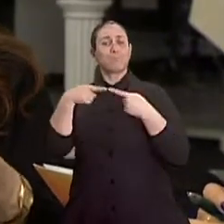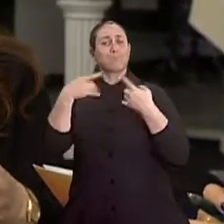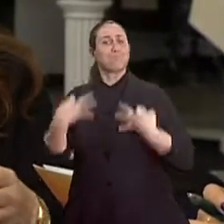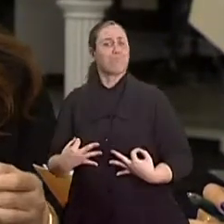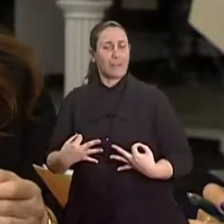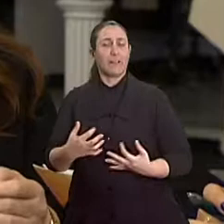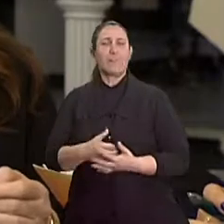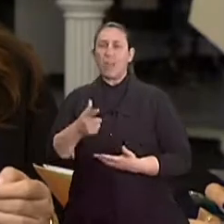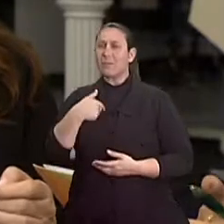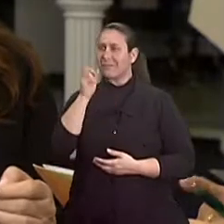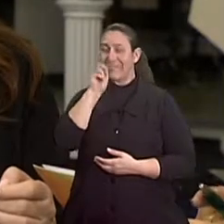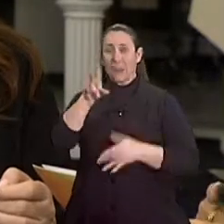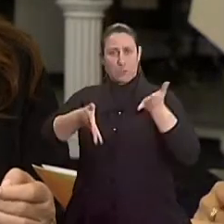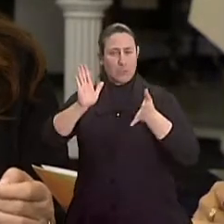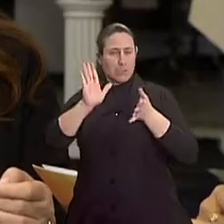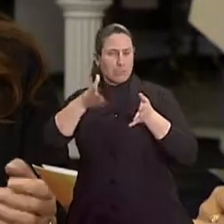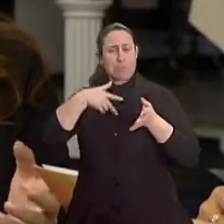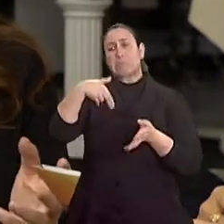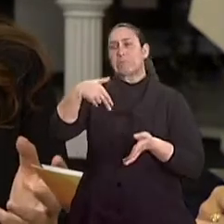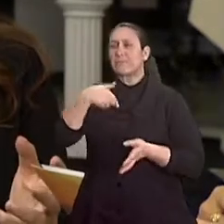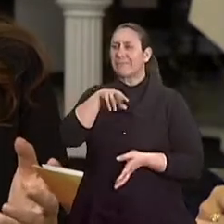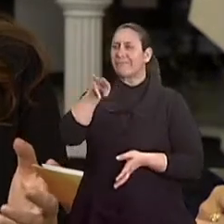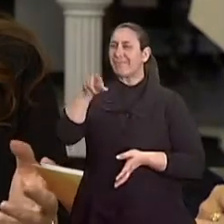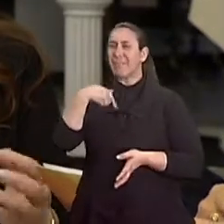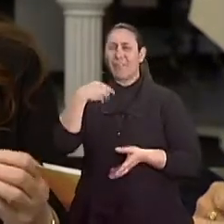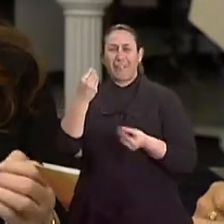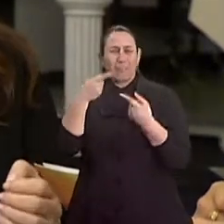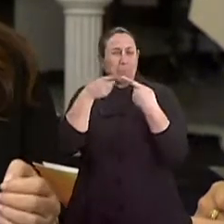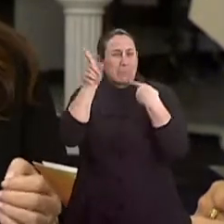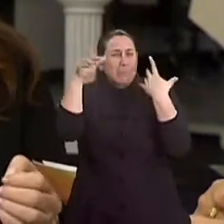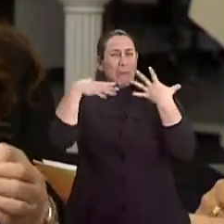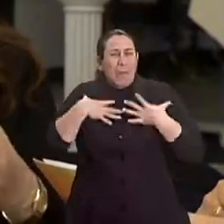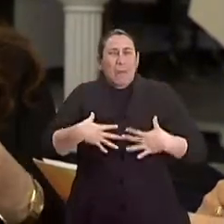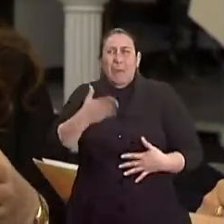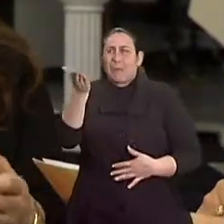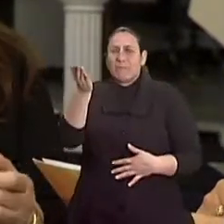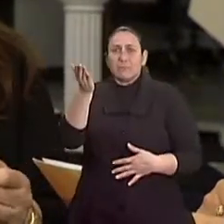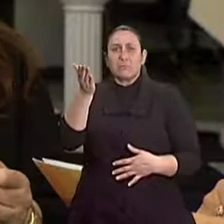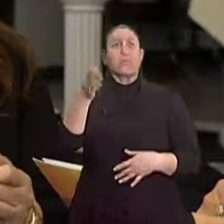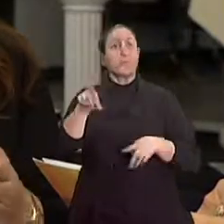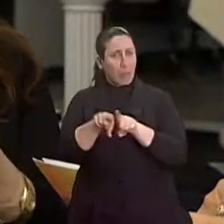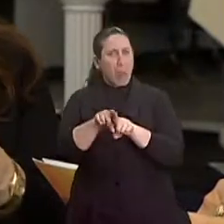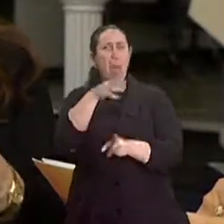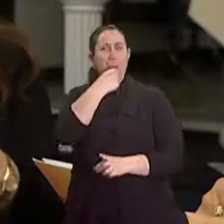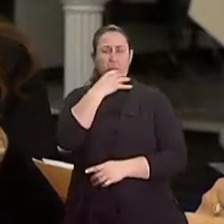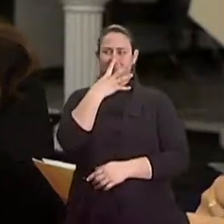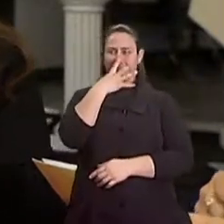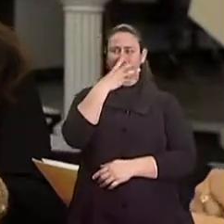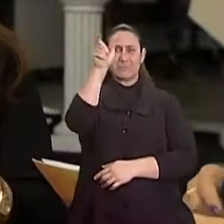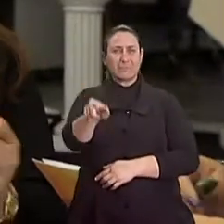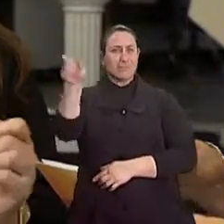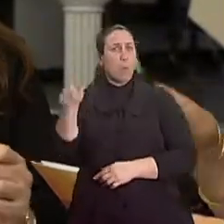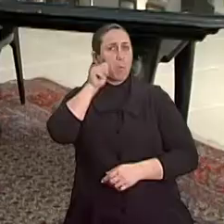assim, eu digo, eu não acredito que eu estou vendo. Uhum. Então, a gente vê coisas absurdas. Até os homens ficam indignados com